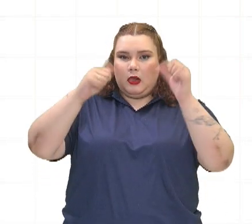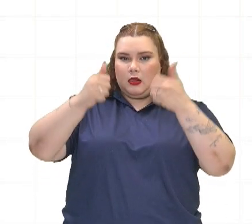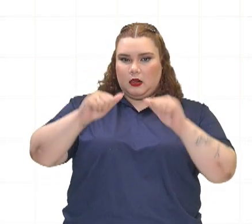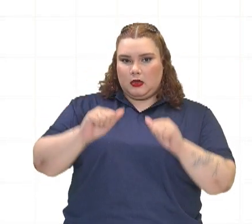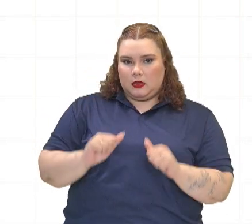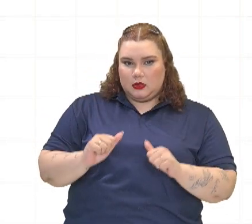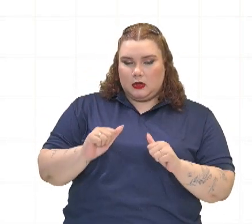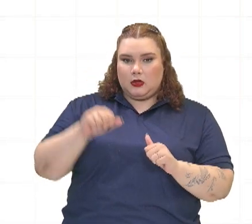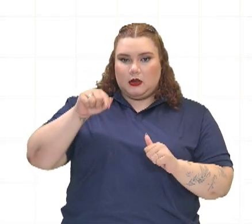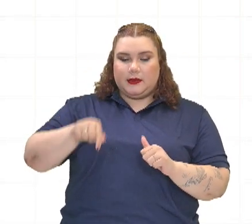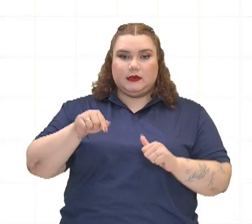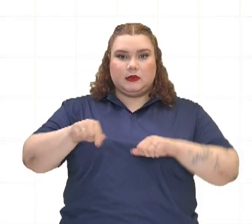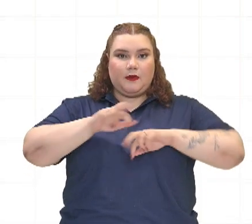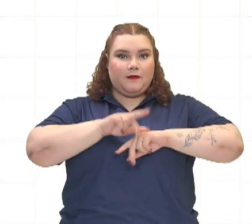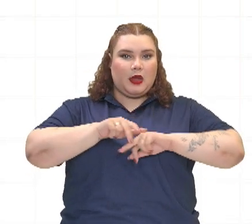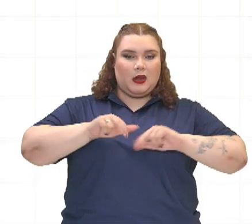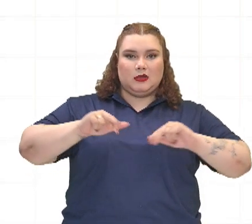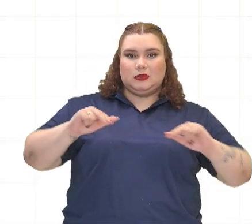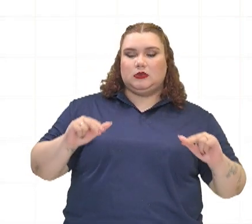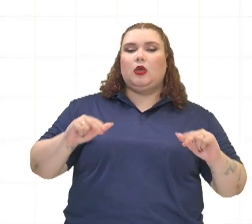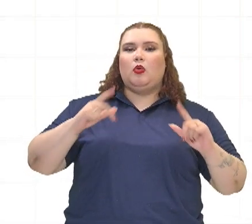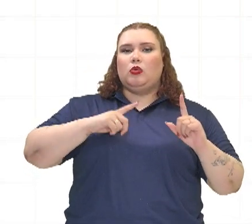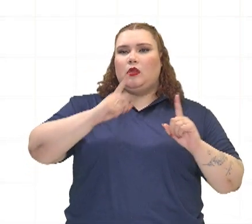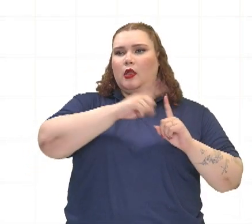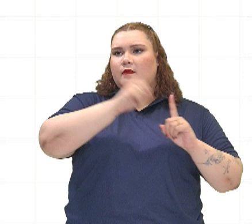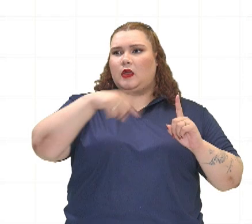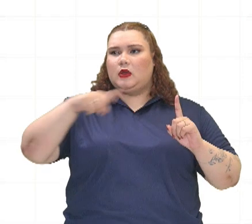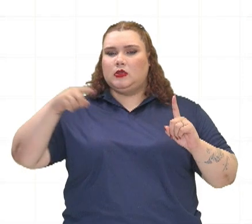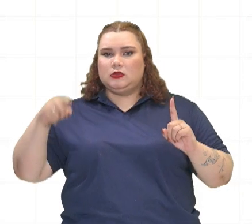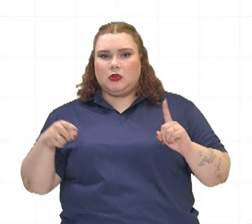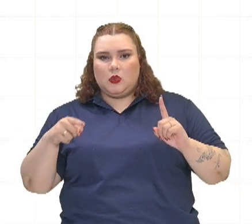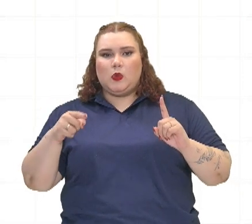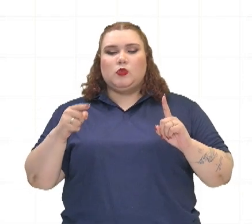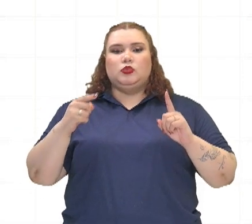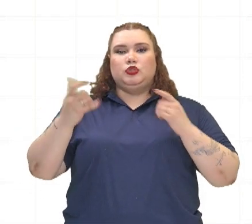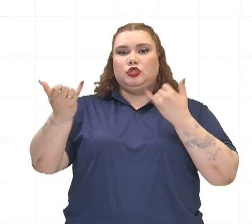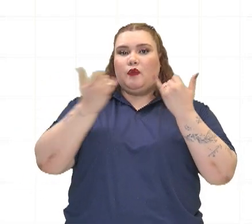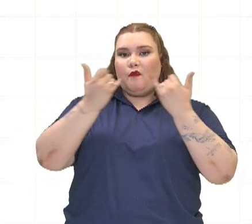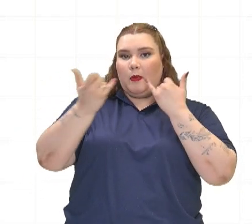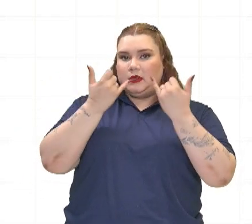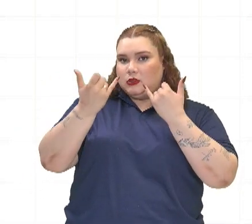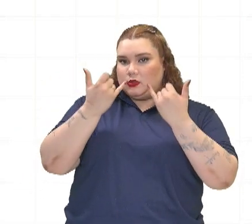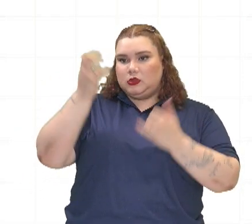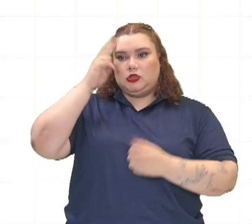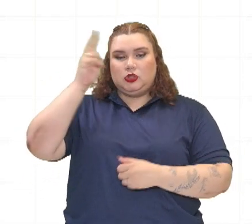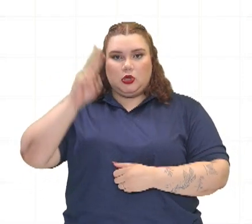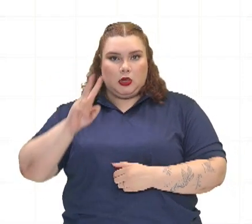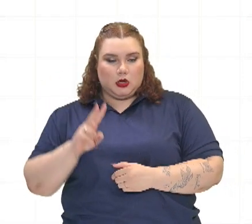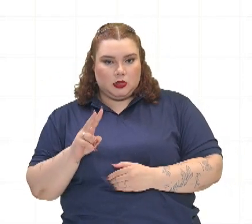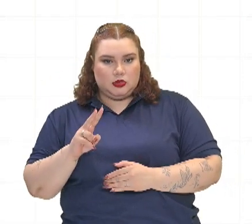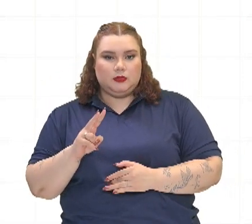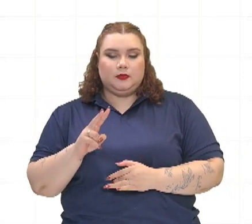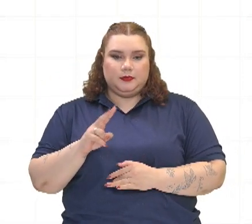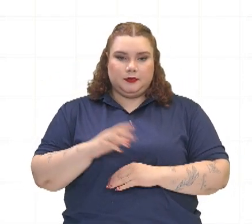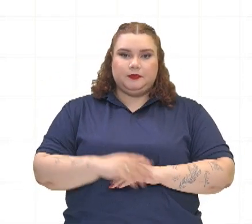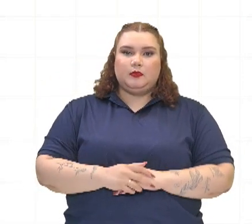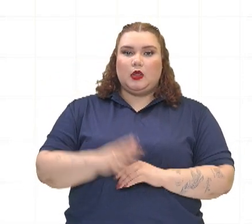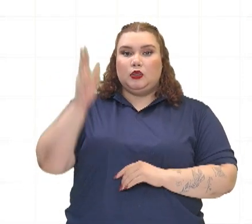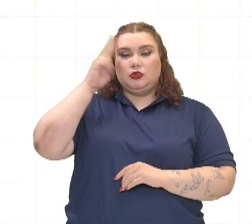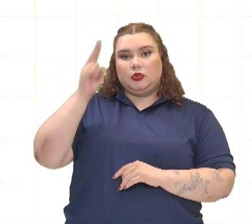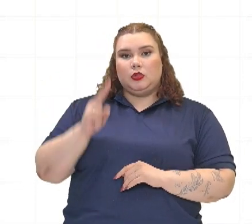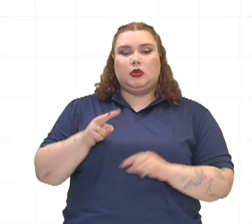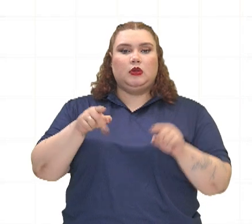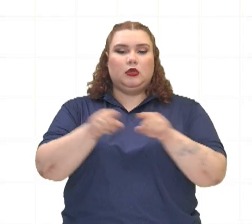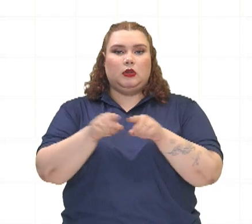essa diversidade de fontes e registro, a história, ela